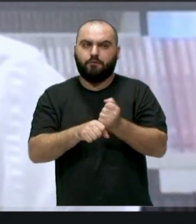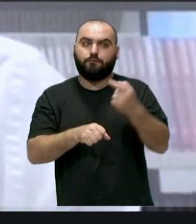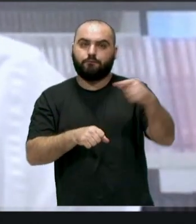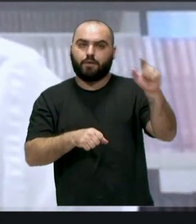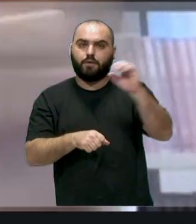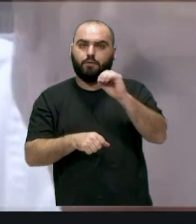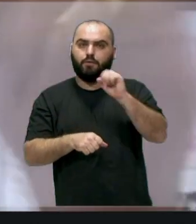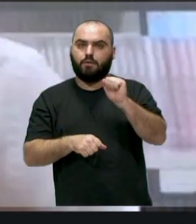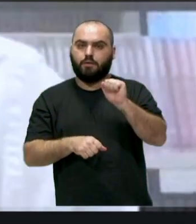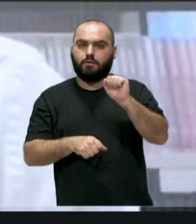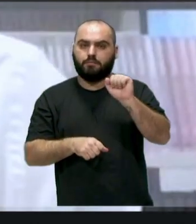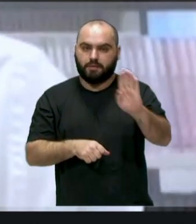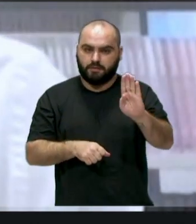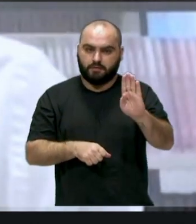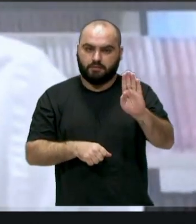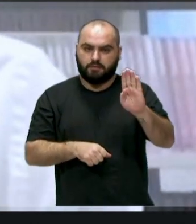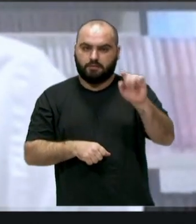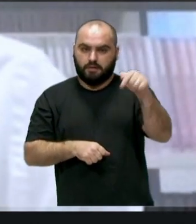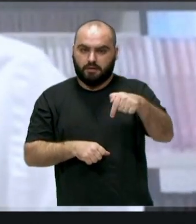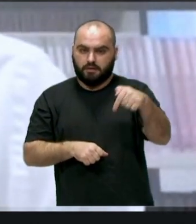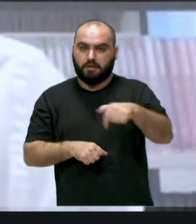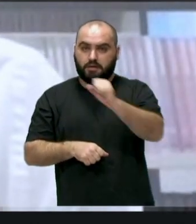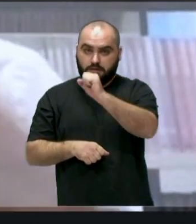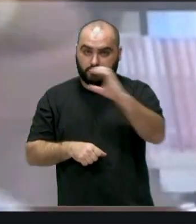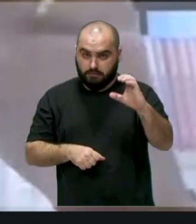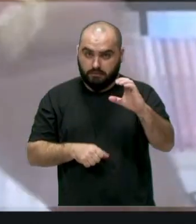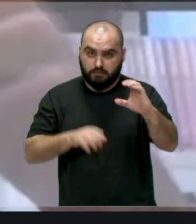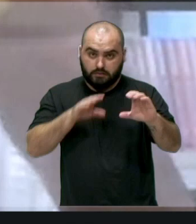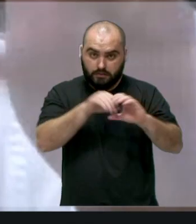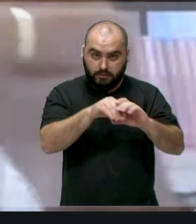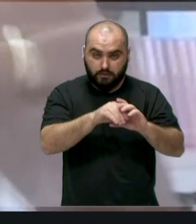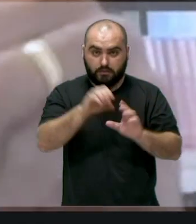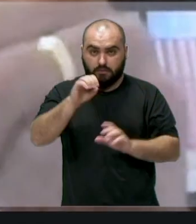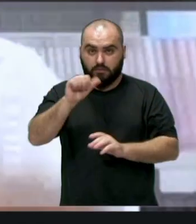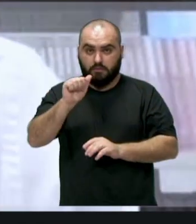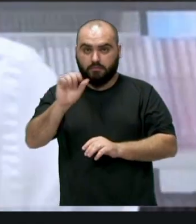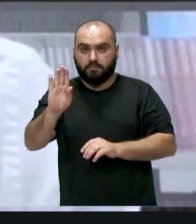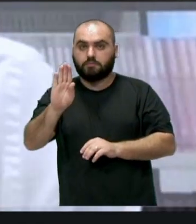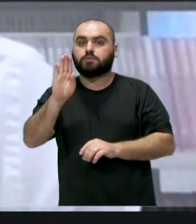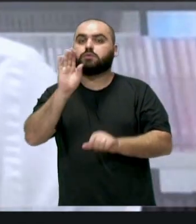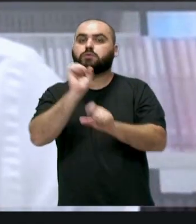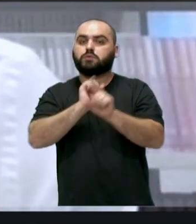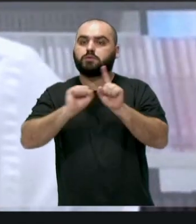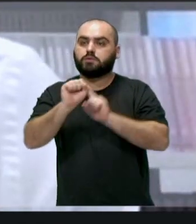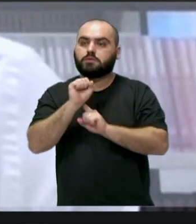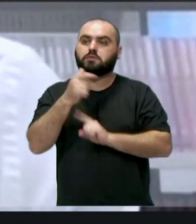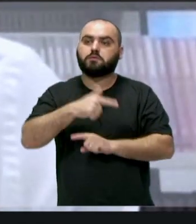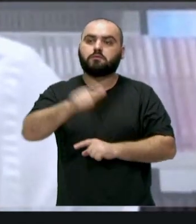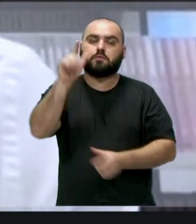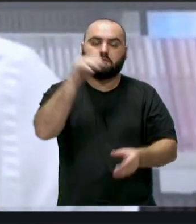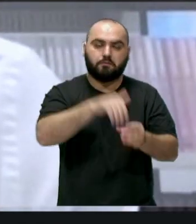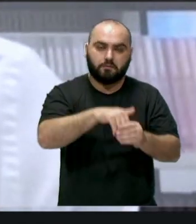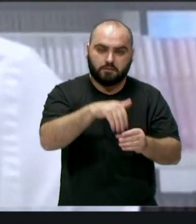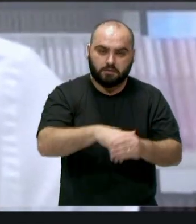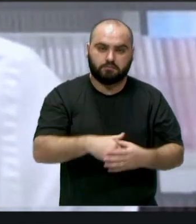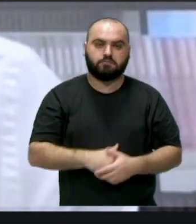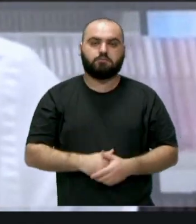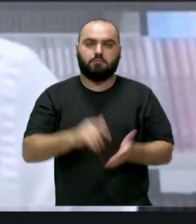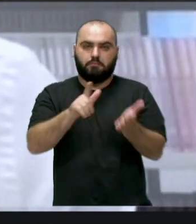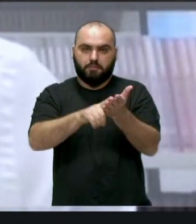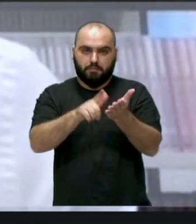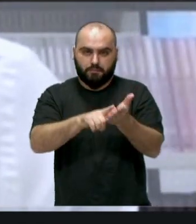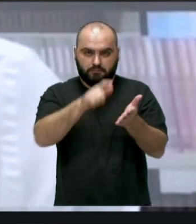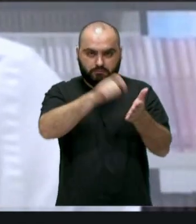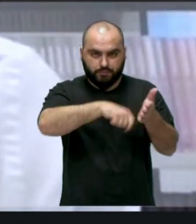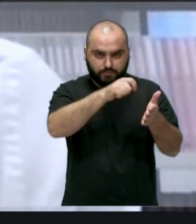OAB, da Ordem dos Advogados do Brasil, aqui de Santa Catarina, onde a sociedade civil fez um primeiro voto na papeleta,